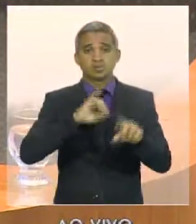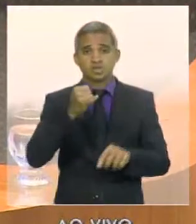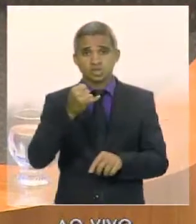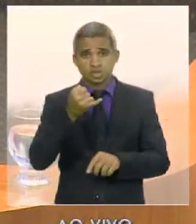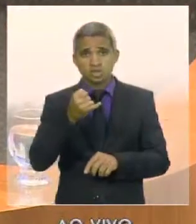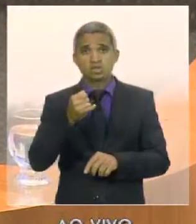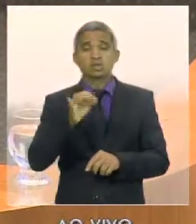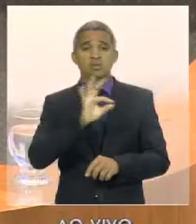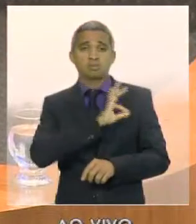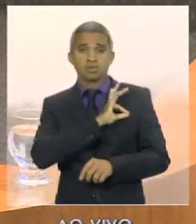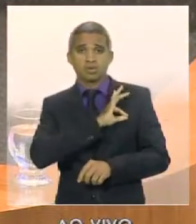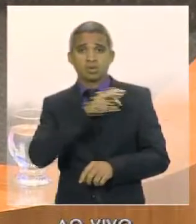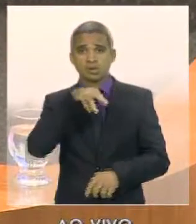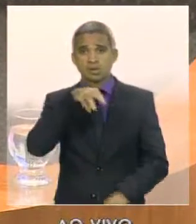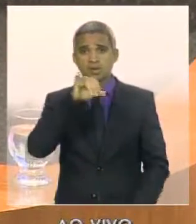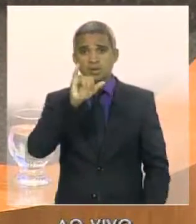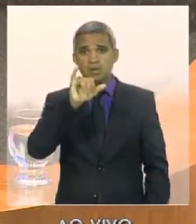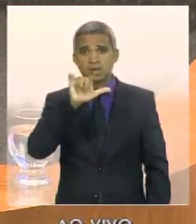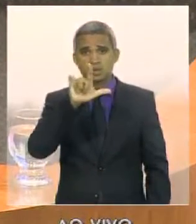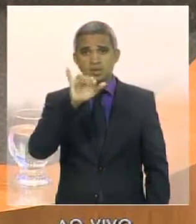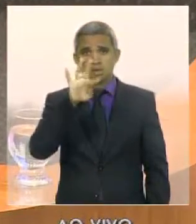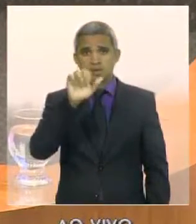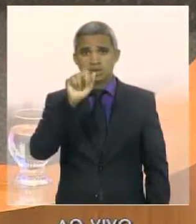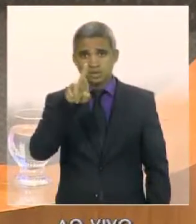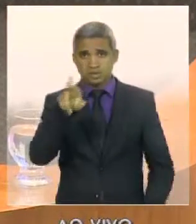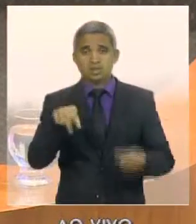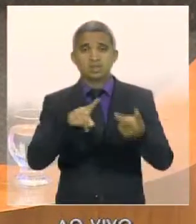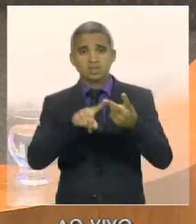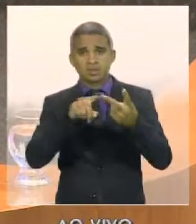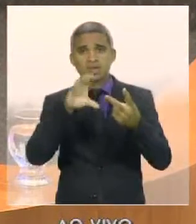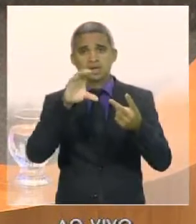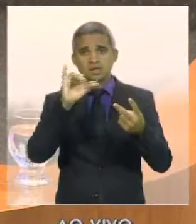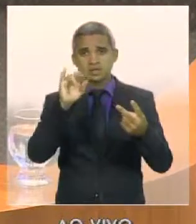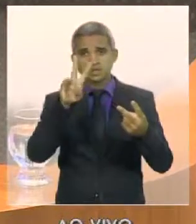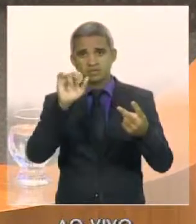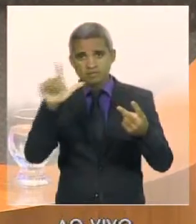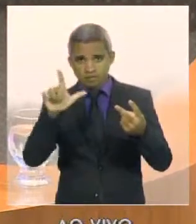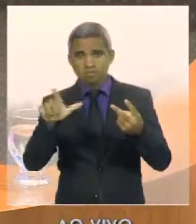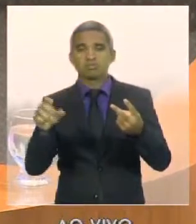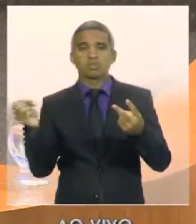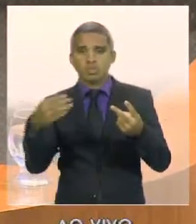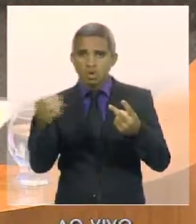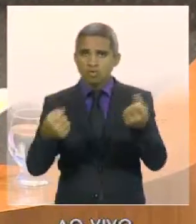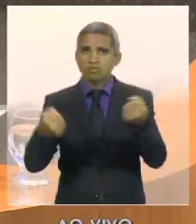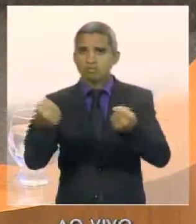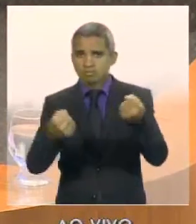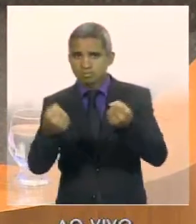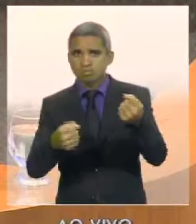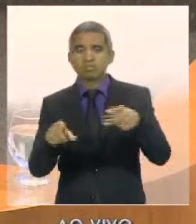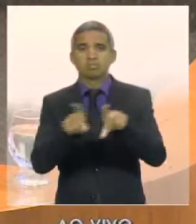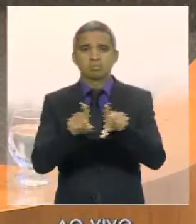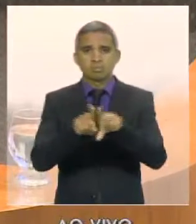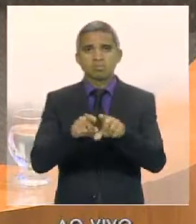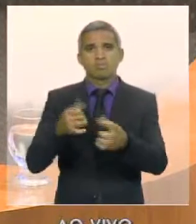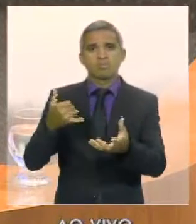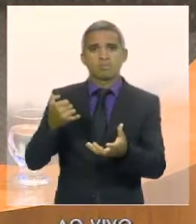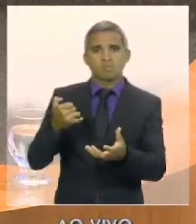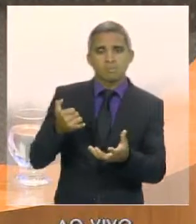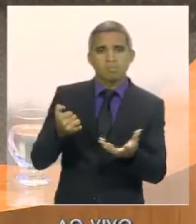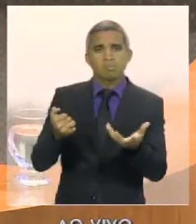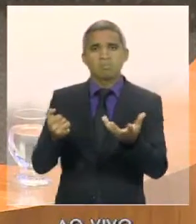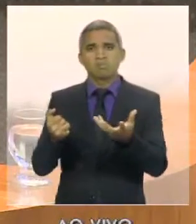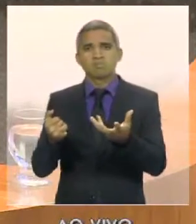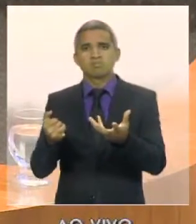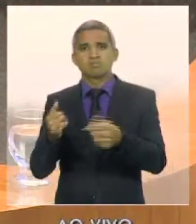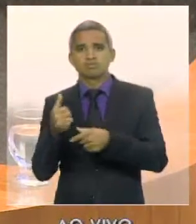para a Polícia Civil, além dos armamentos que também foram entregues, armas que vão contribuir para